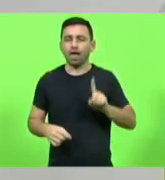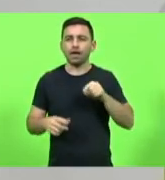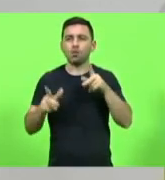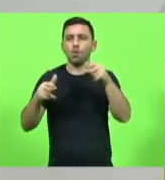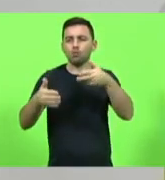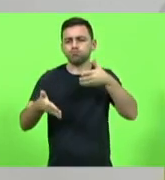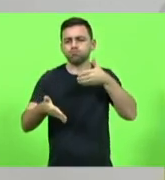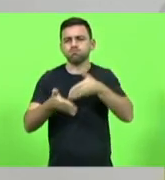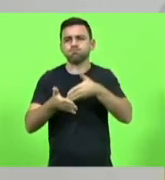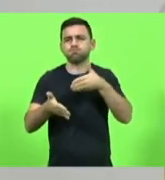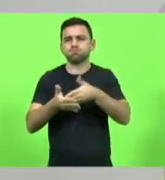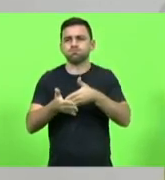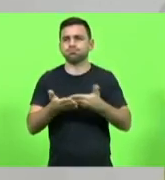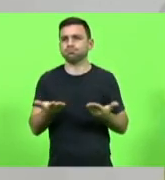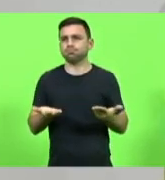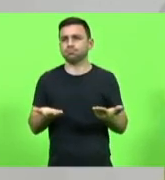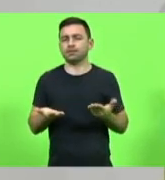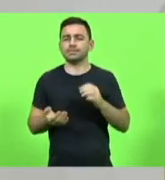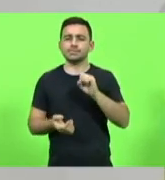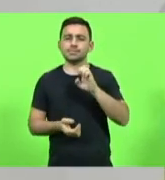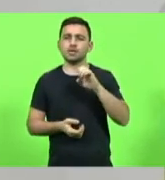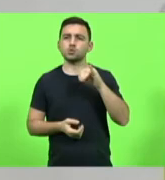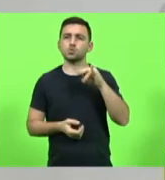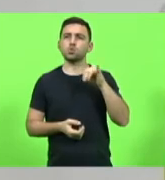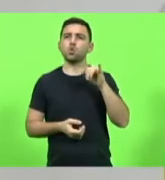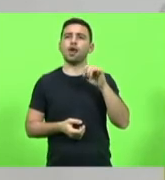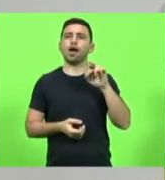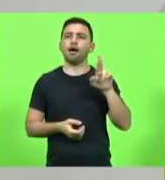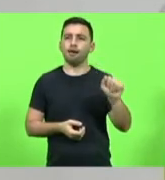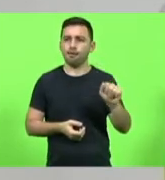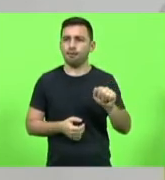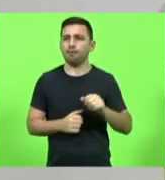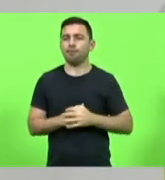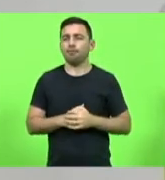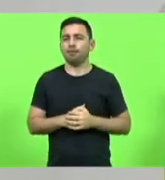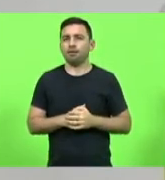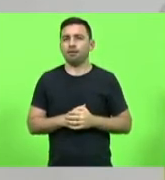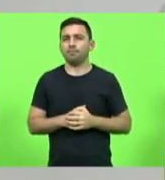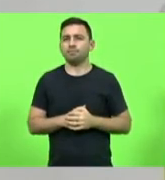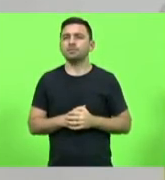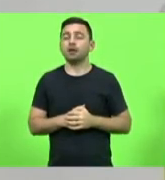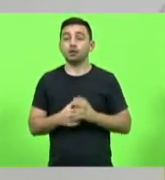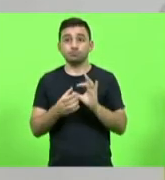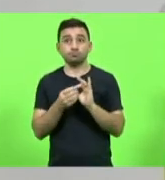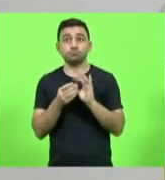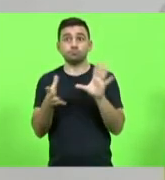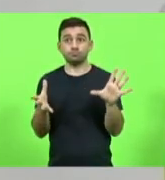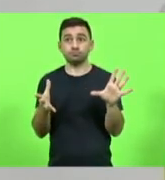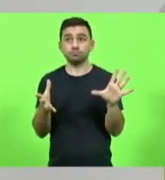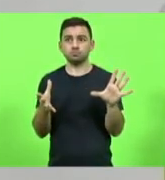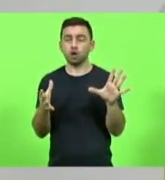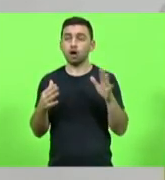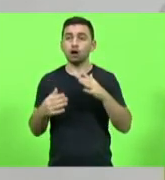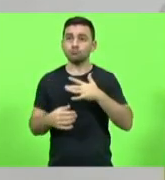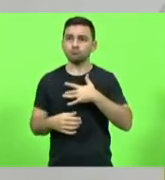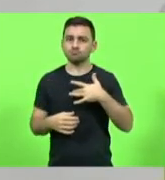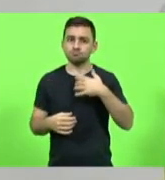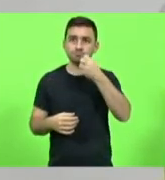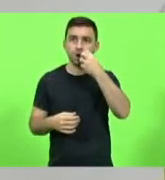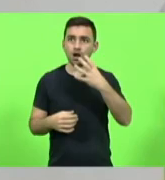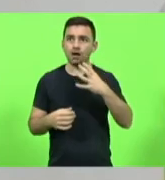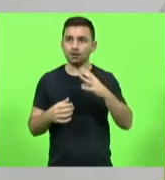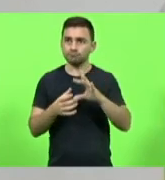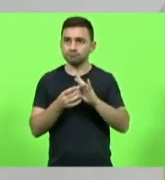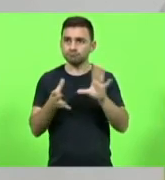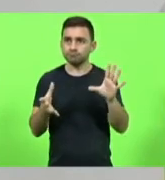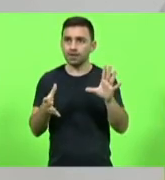é violência. Em uma democracia saudável, a imprensa é uma peça